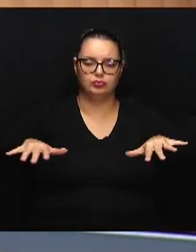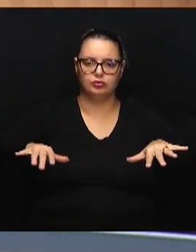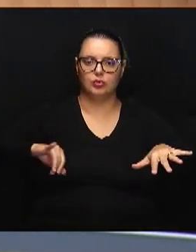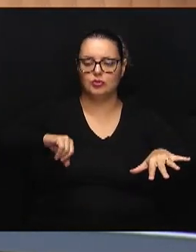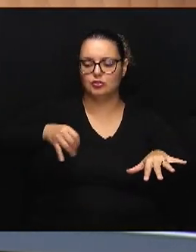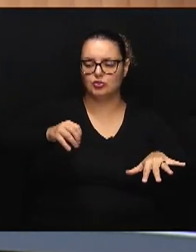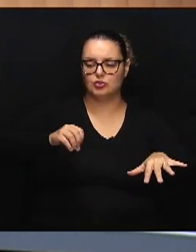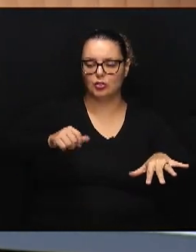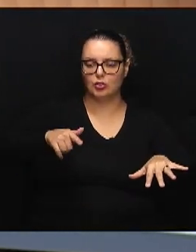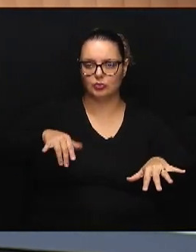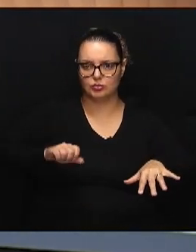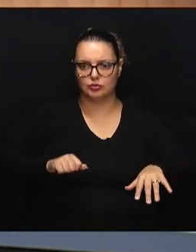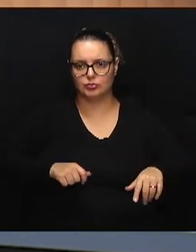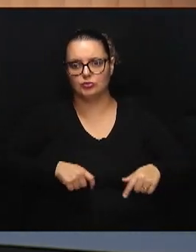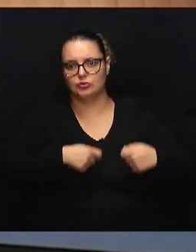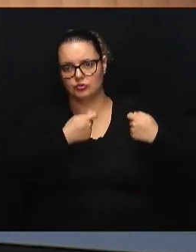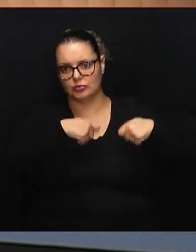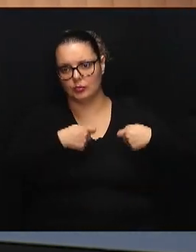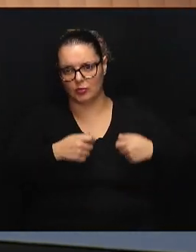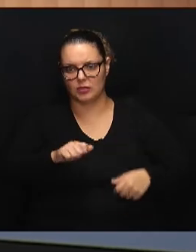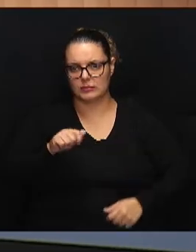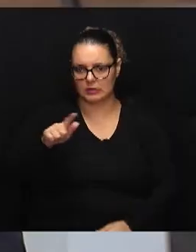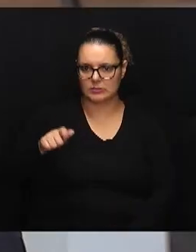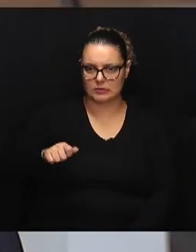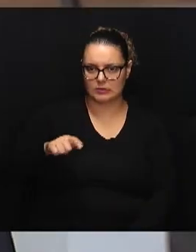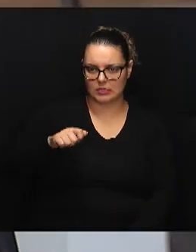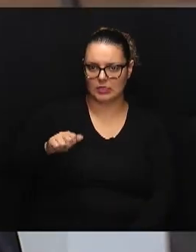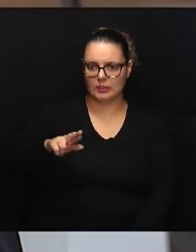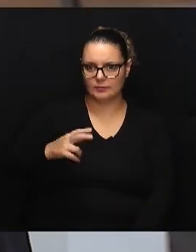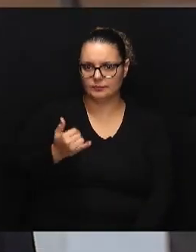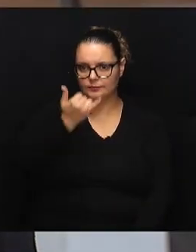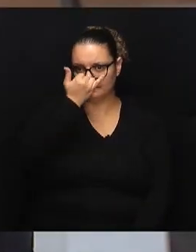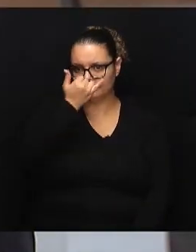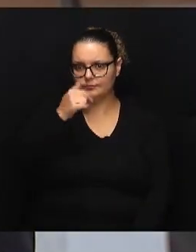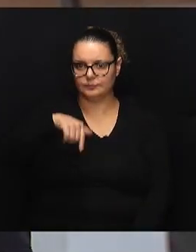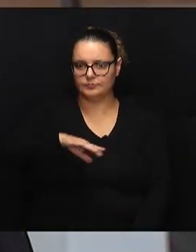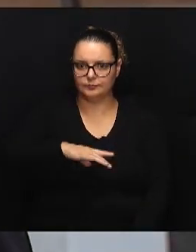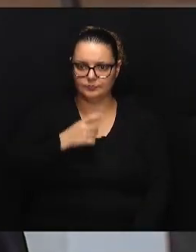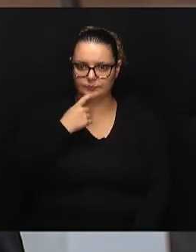em espaços e equipamentos públicos em Campinas. Nós protocolamos esse